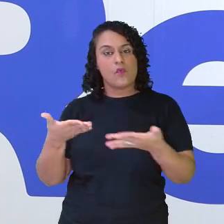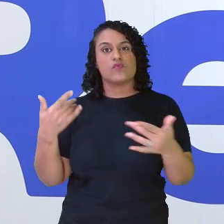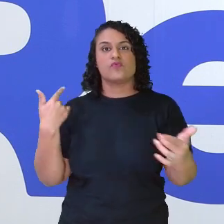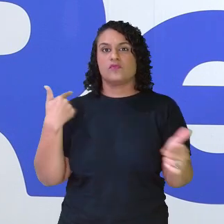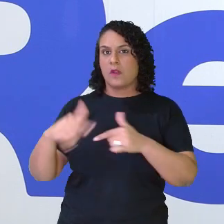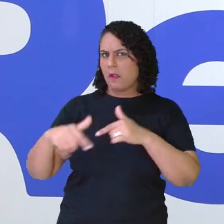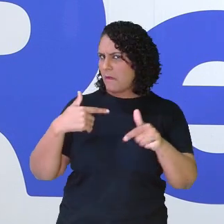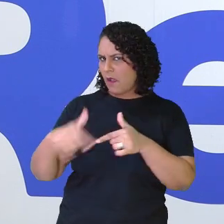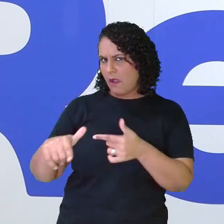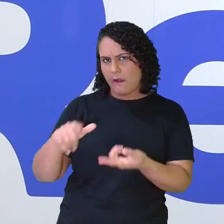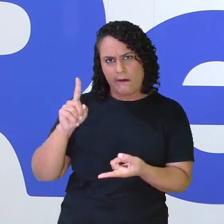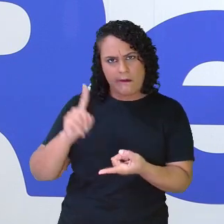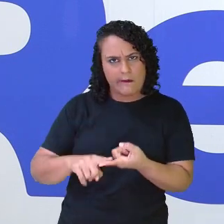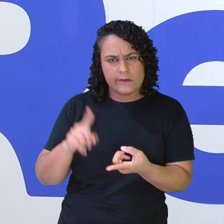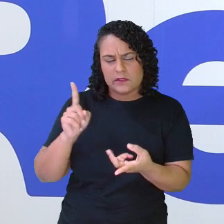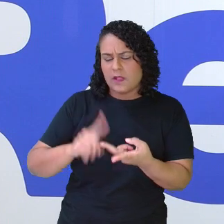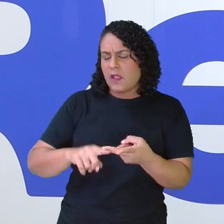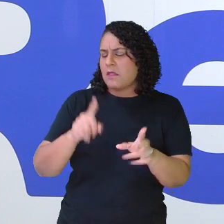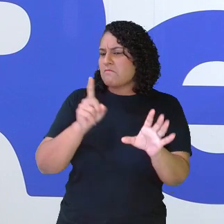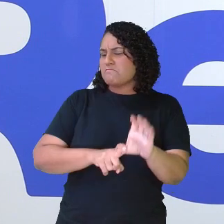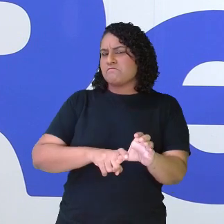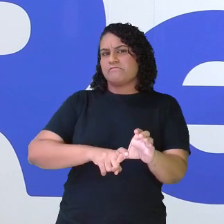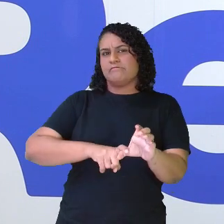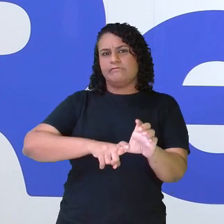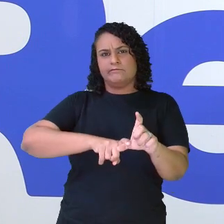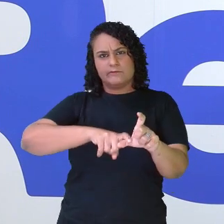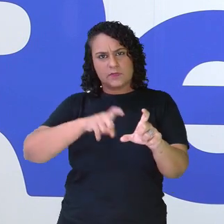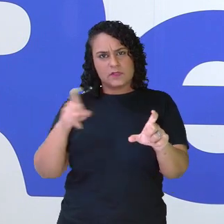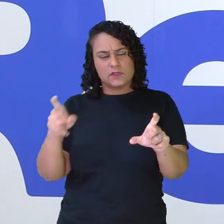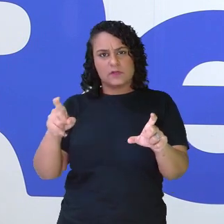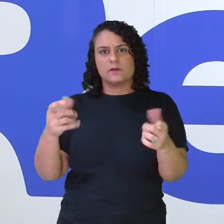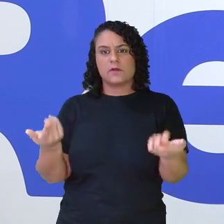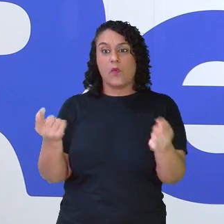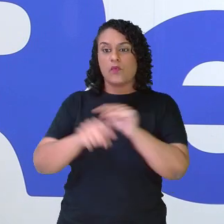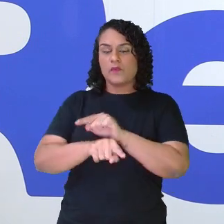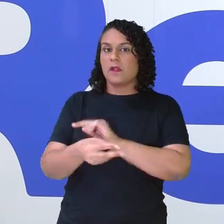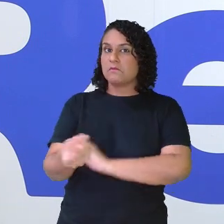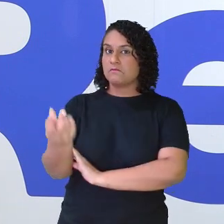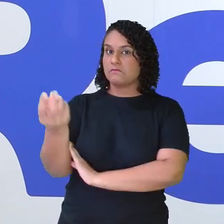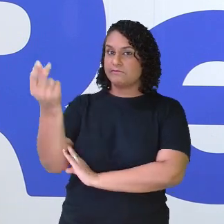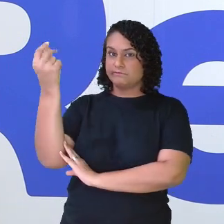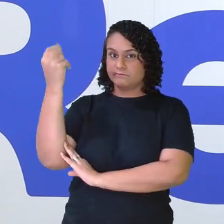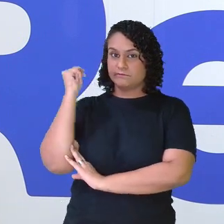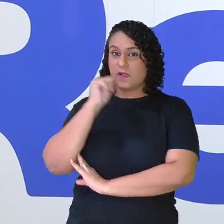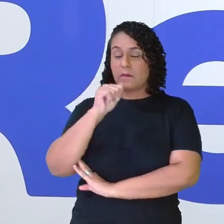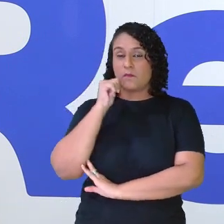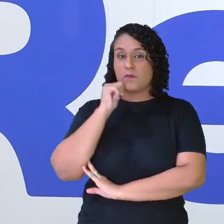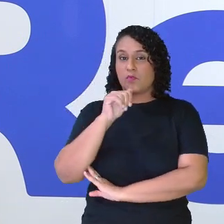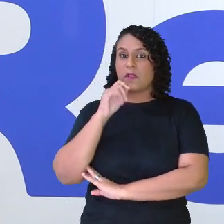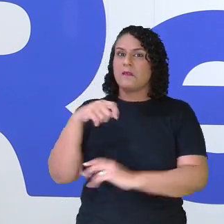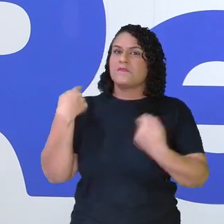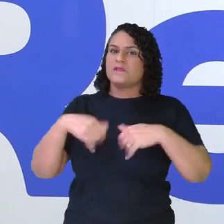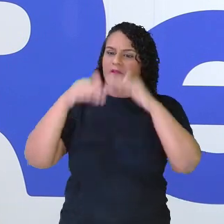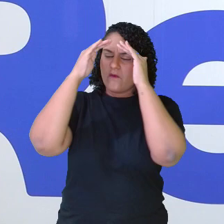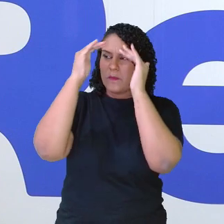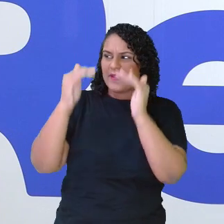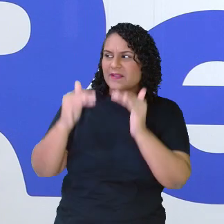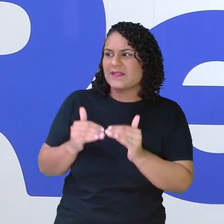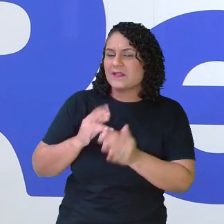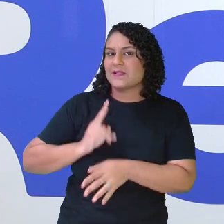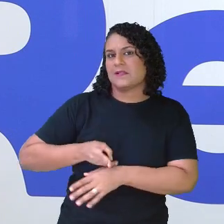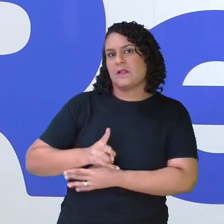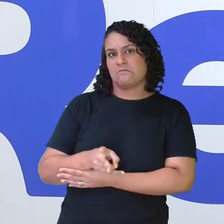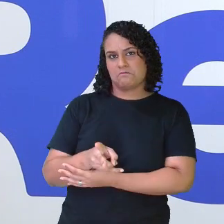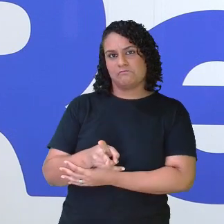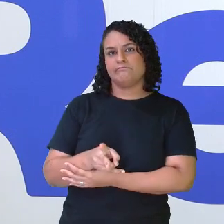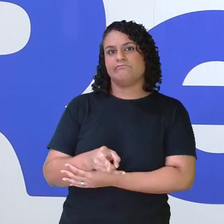a gente consegue ter uma independência, né? Ao contrário de antigamente, né? Que as mulheres eram submissas em todos os